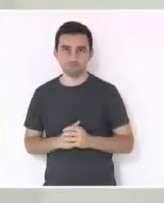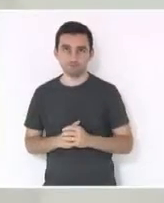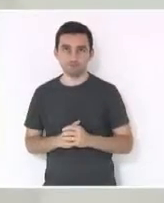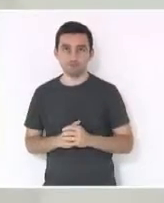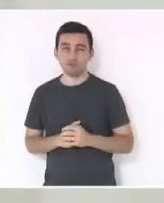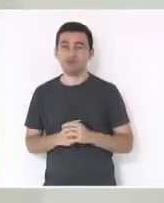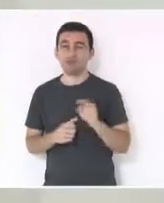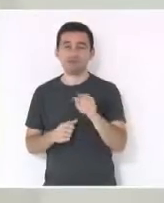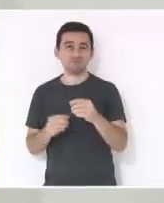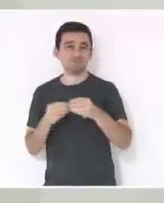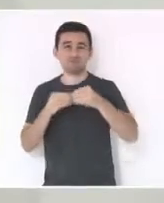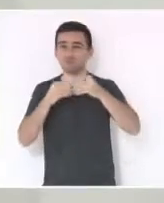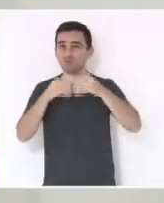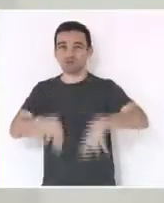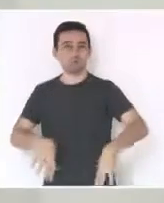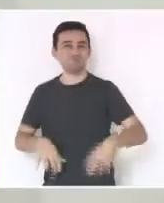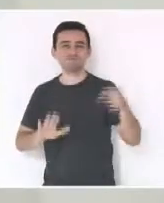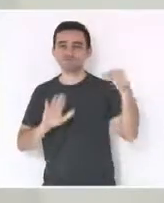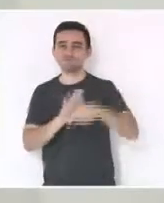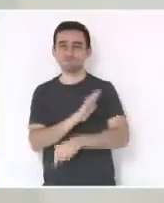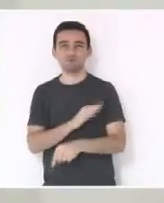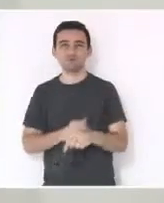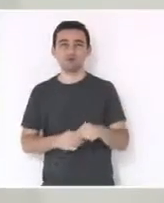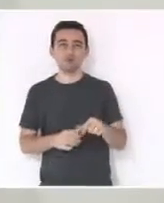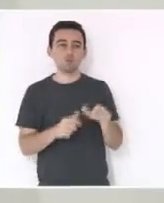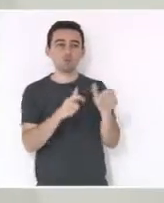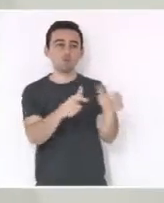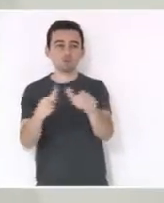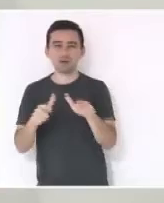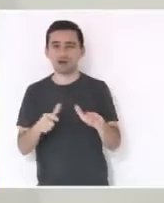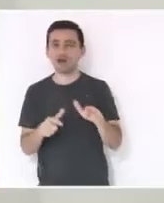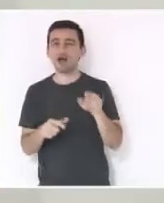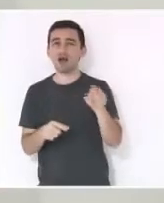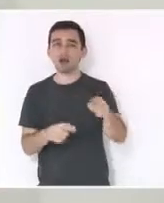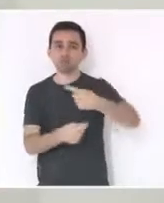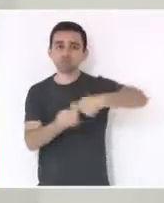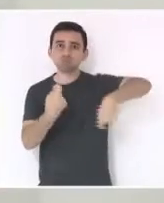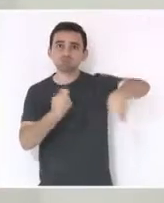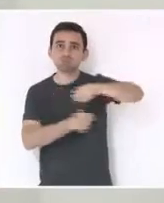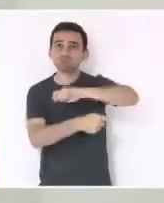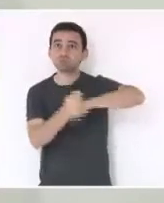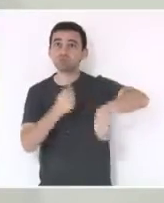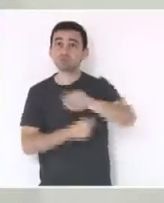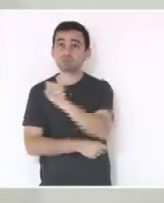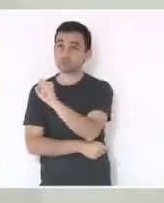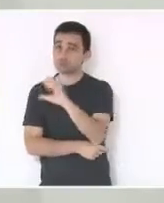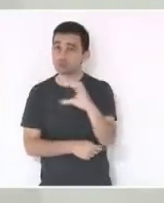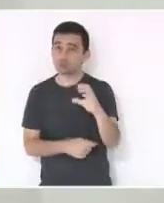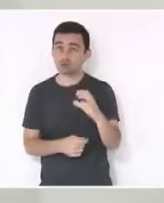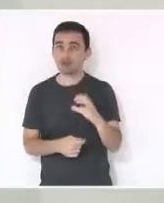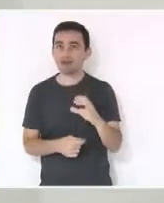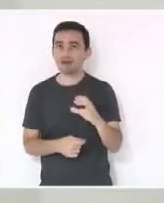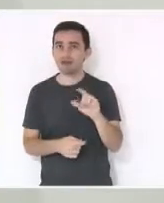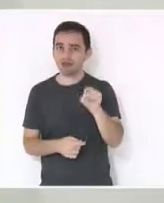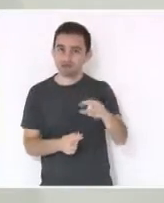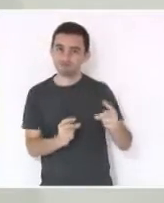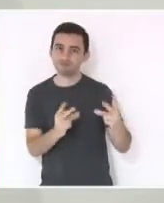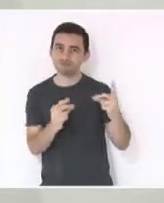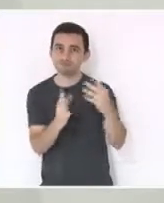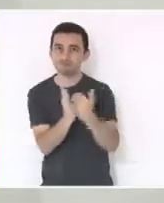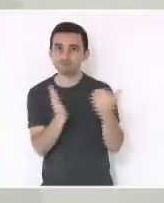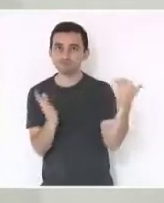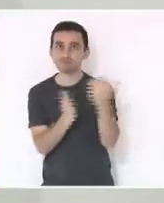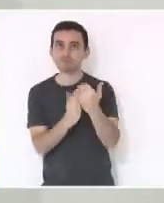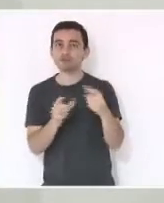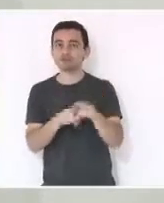profundamente setores que segura a economia de santa catarina como o varejo e sobretudo o setor